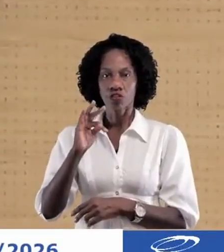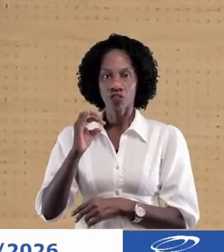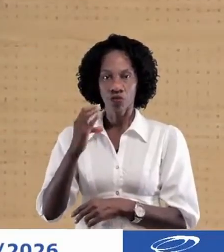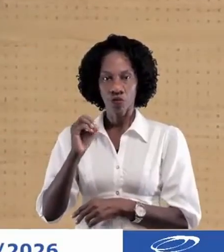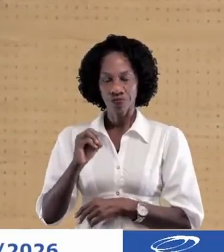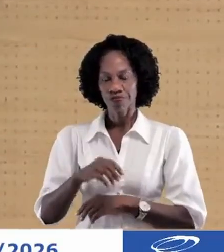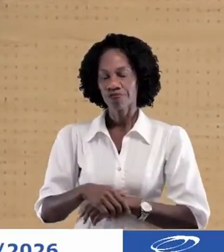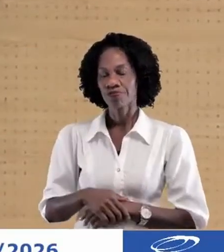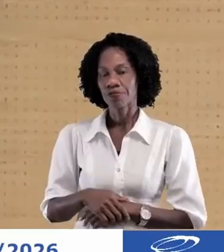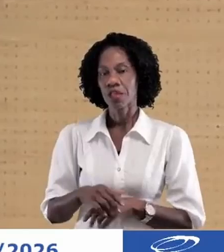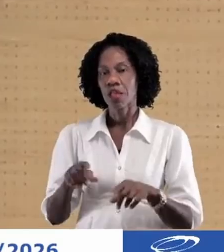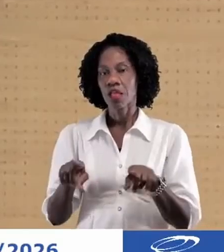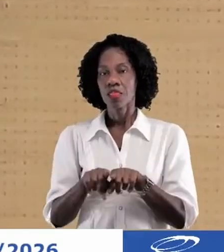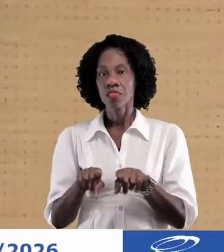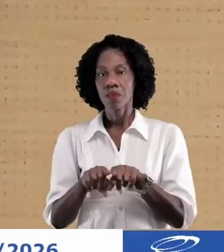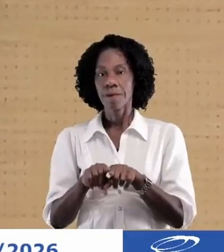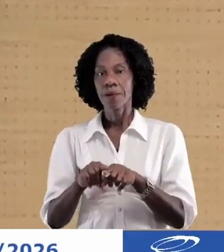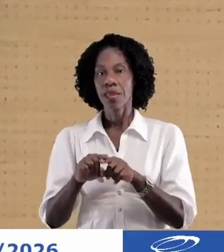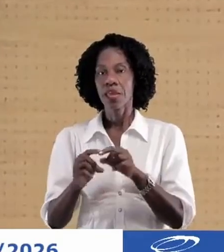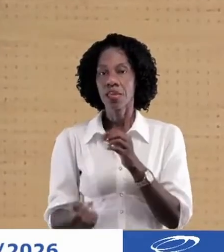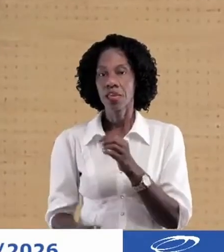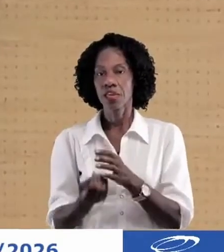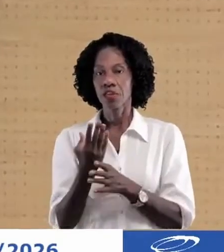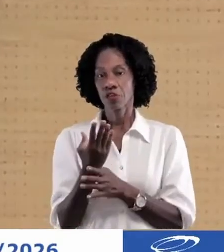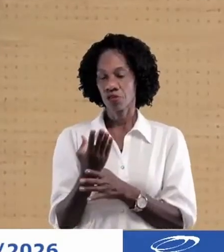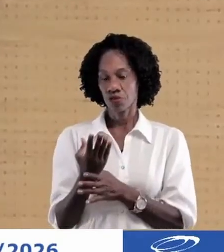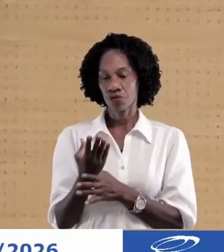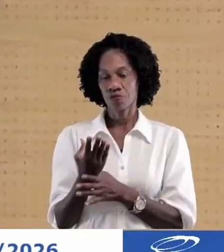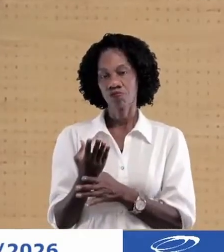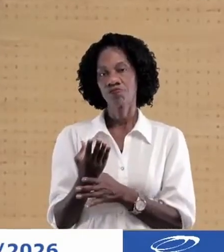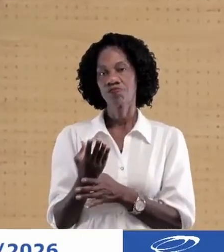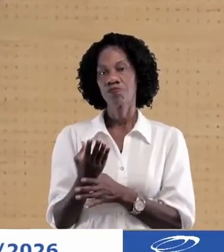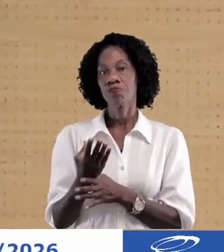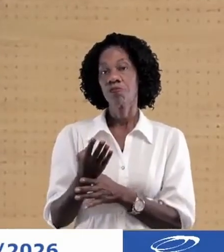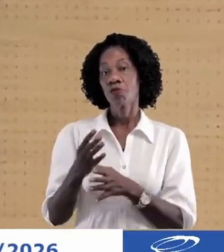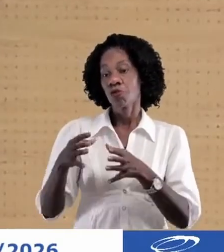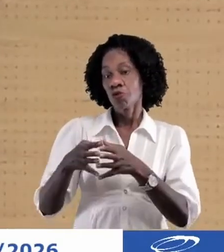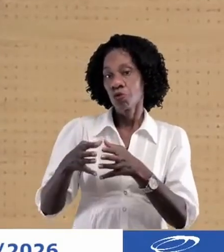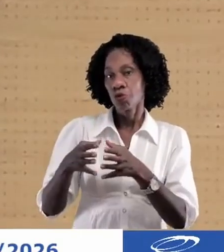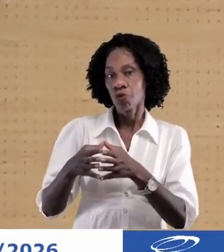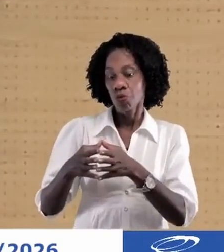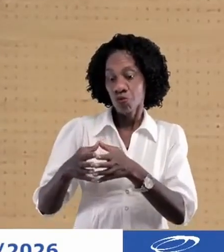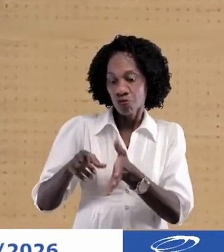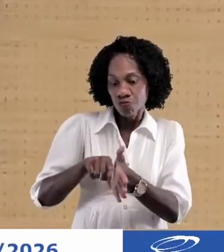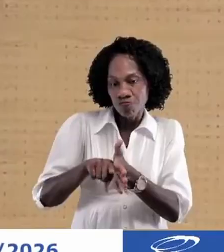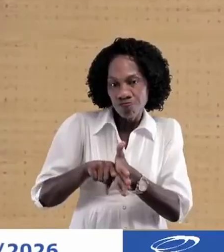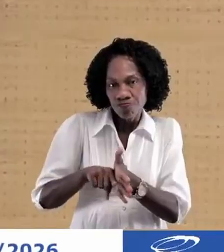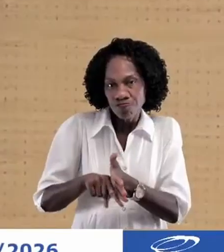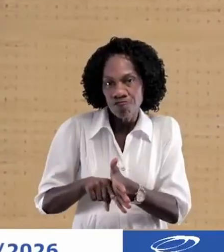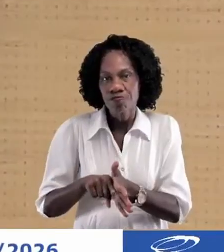também é cofundador da Combine, uma rede acadêmica nacional dinamarquesa dedicada à pesquisa translacional